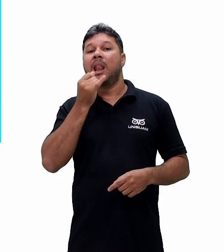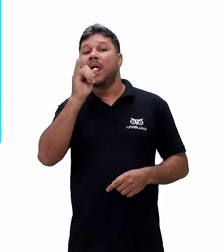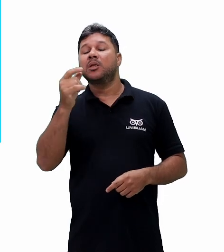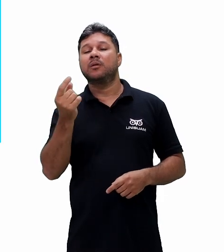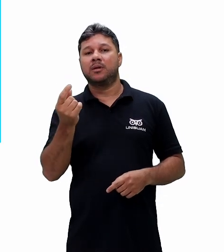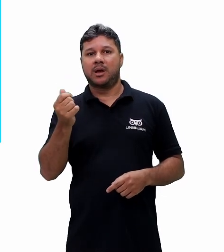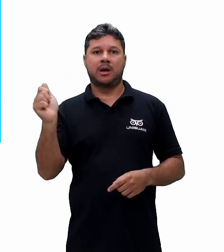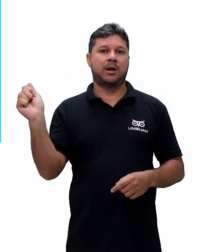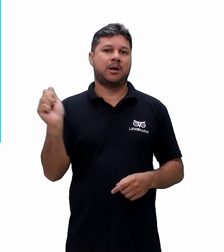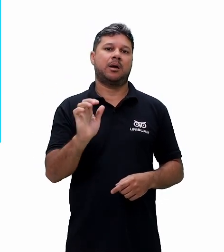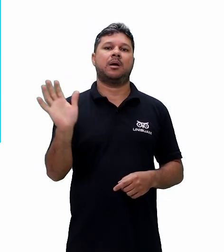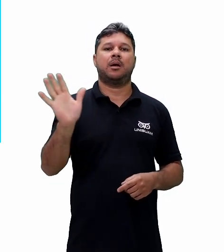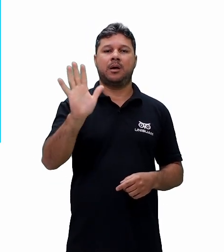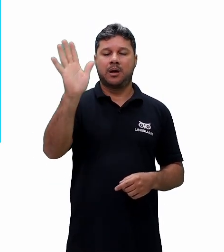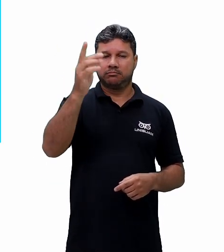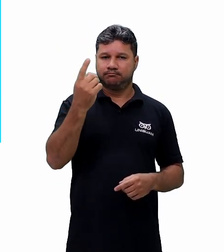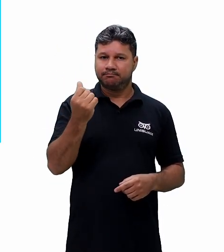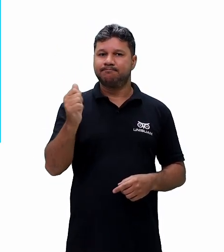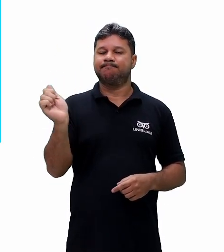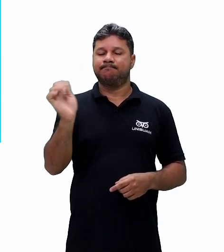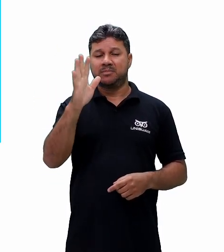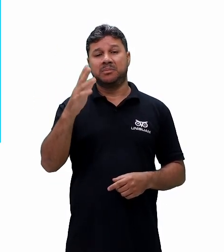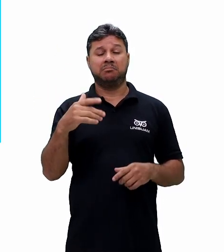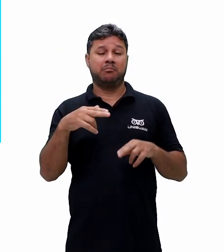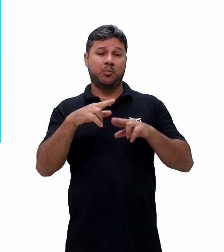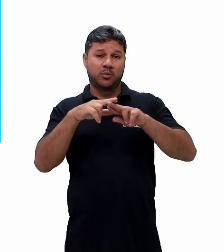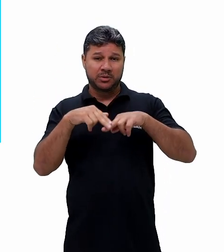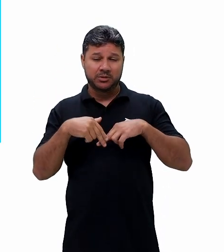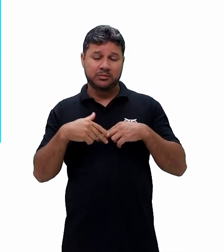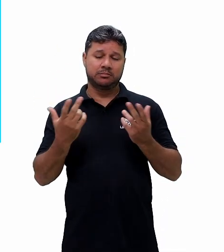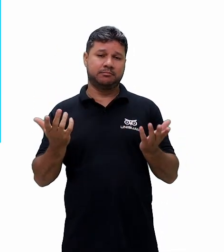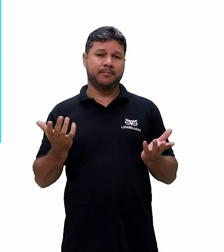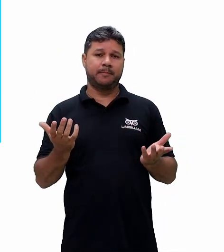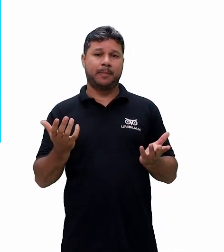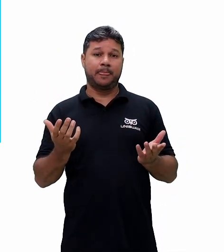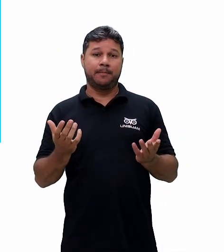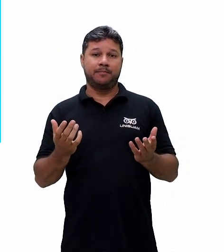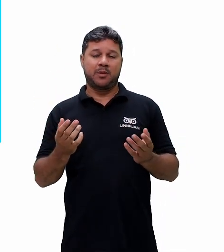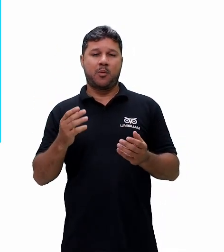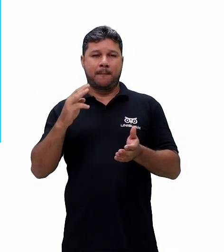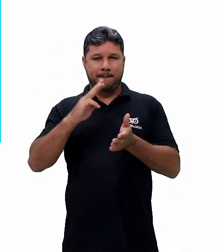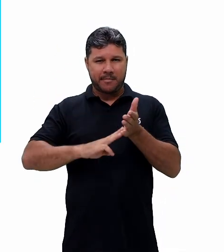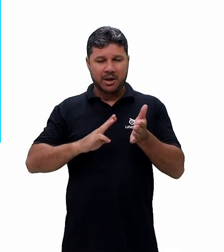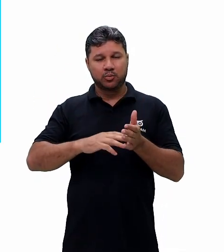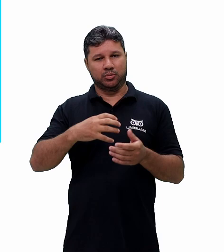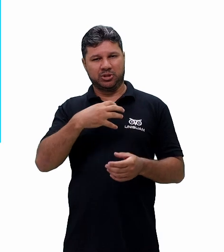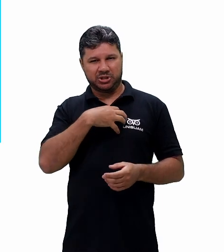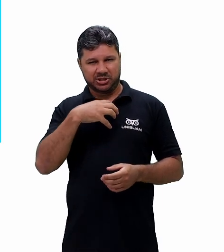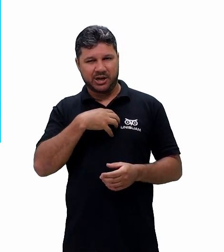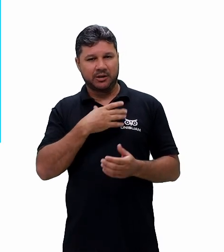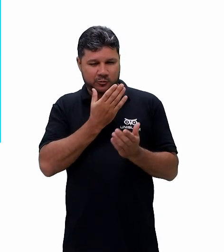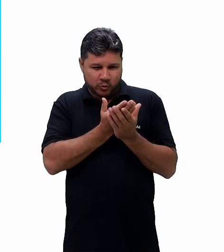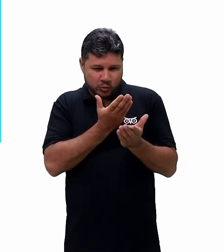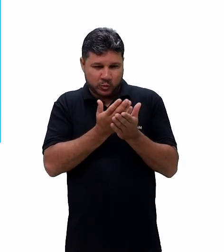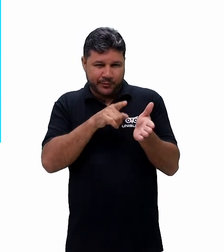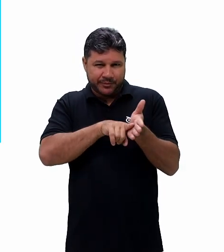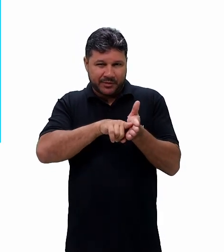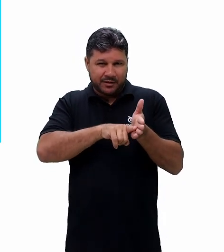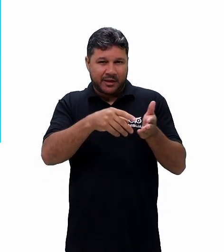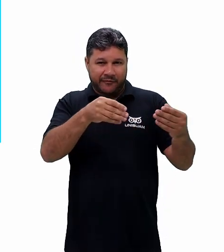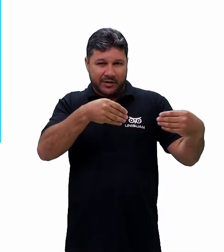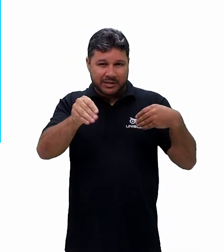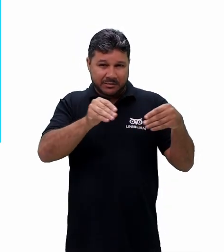custa muito caro. Então, normalmente, este método ou esta forma de se medir